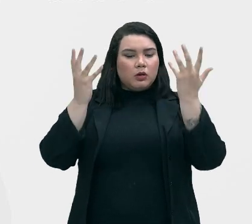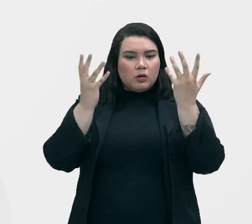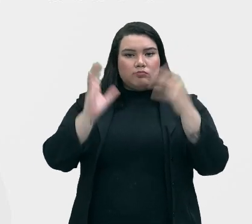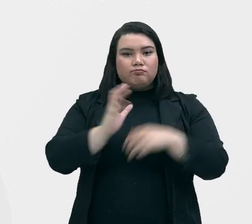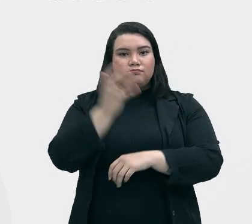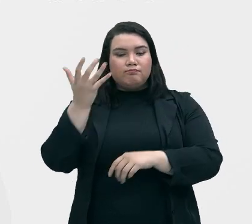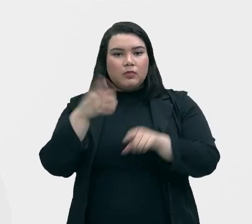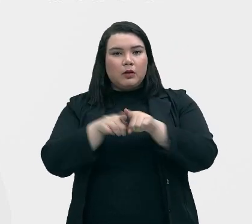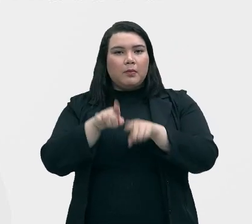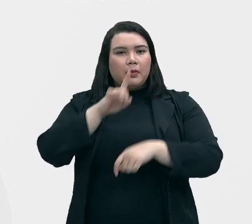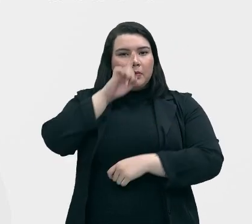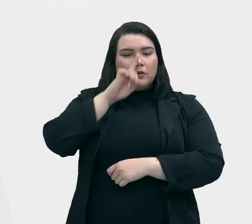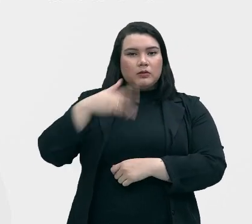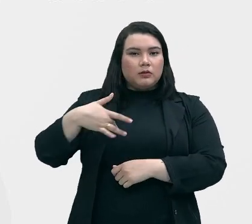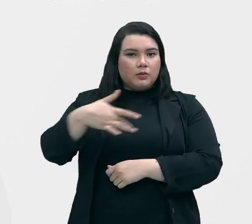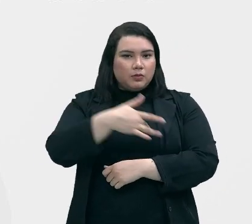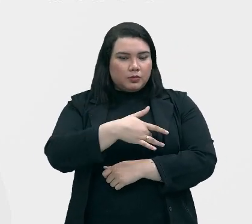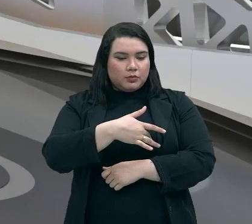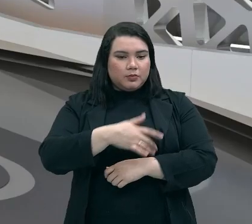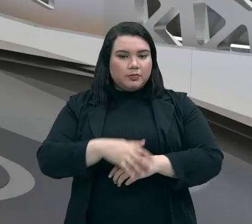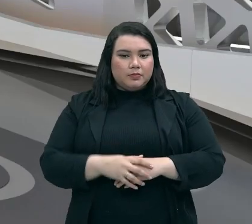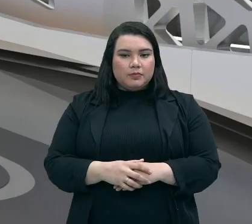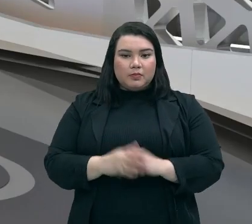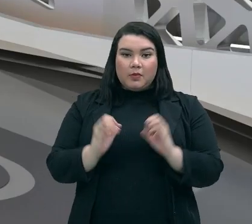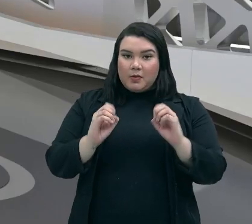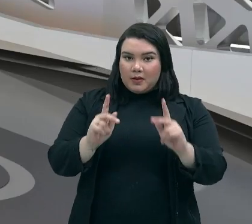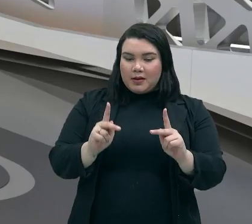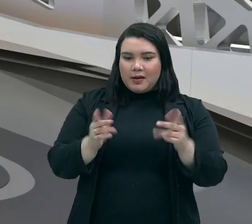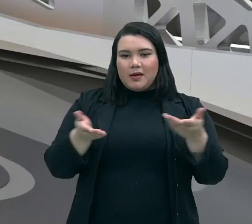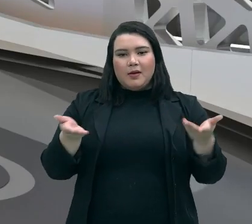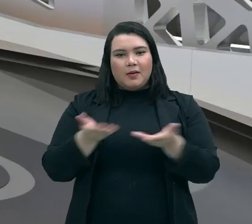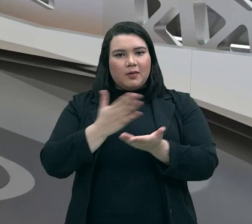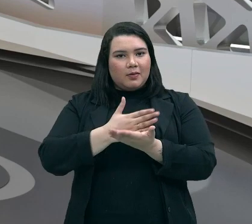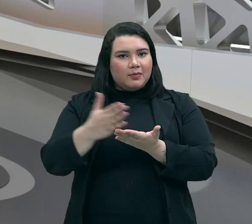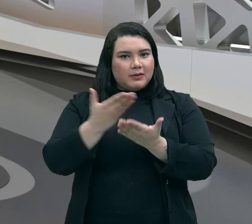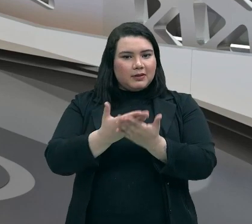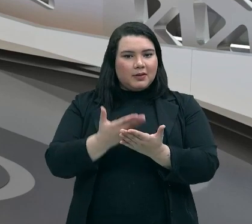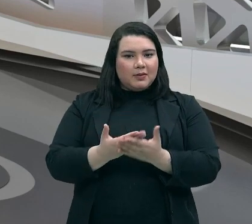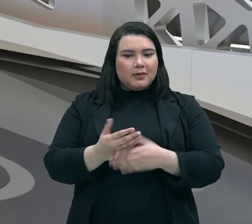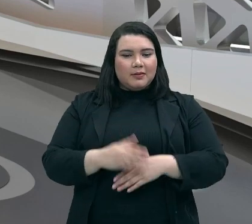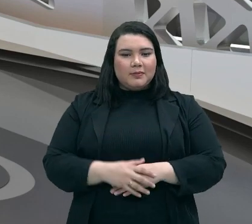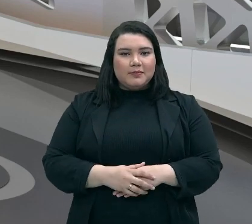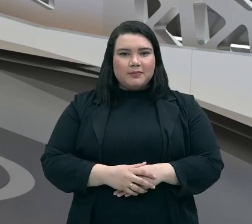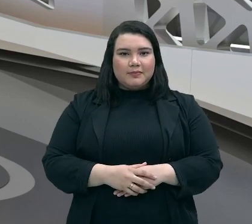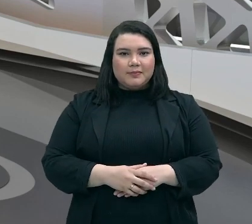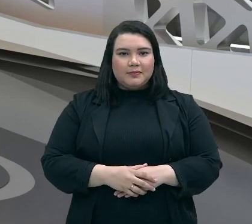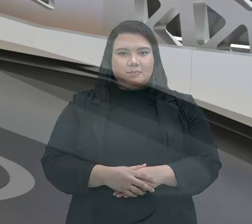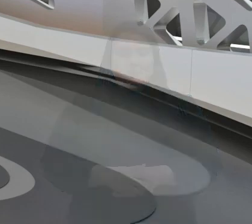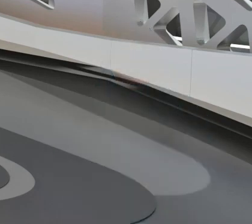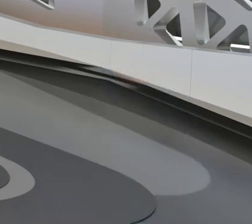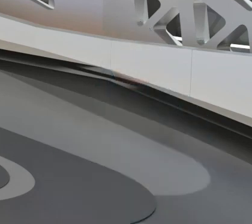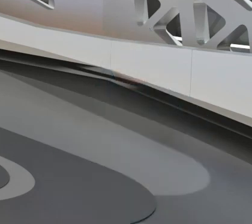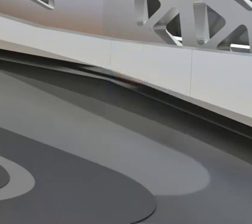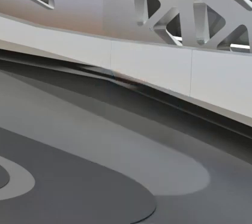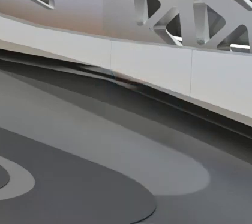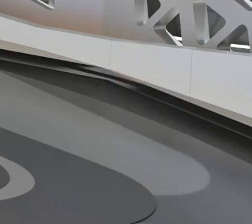e efeitos, riscos à saúde. Então, vamos para a nossa aula. Isso, vamos lá.